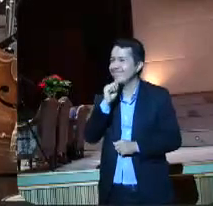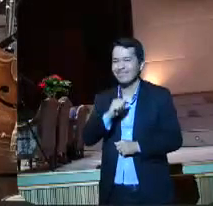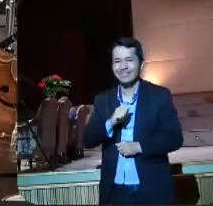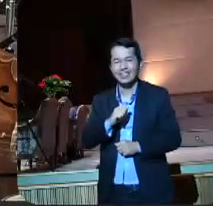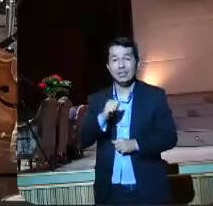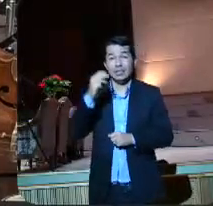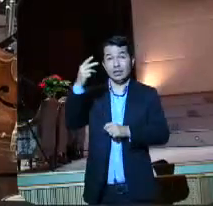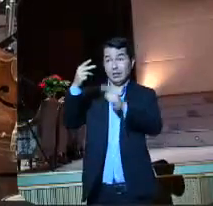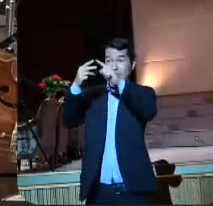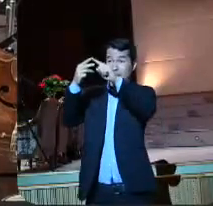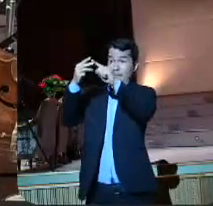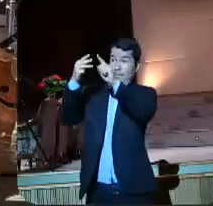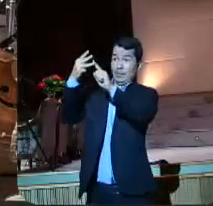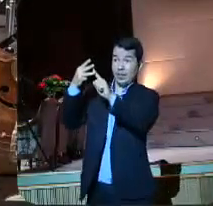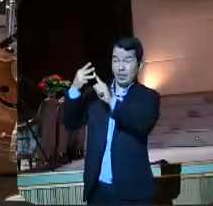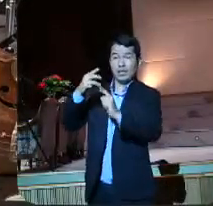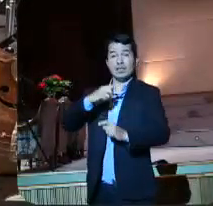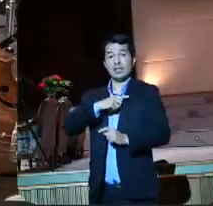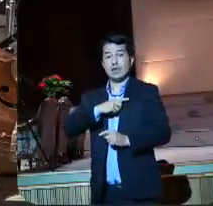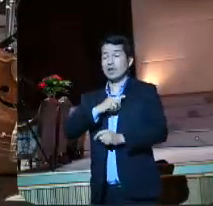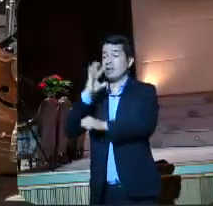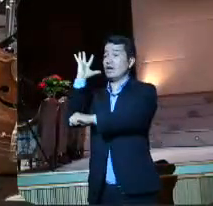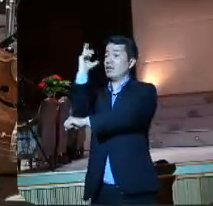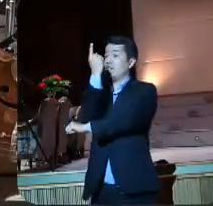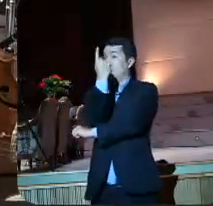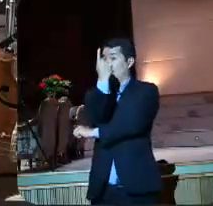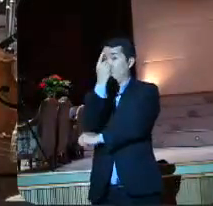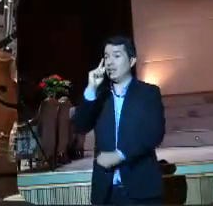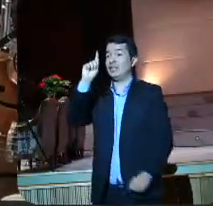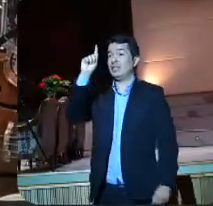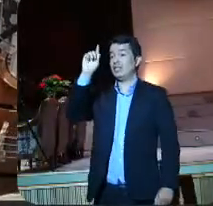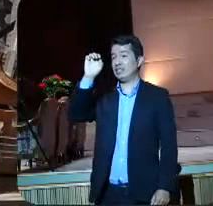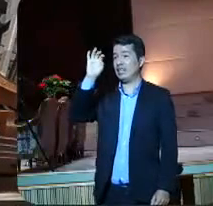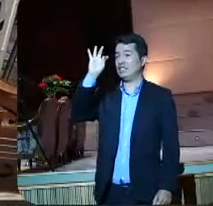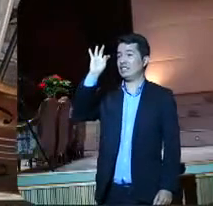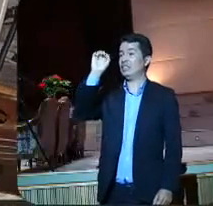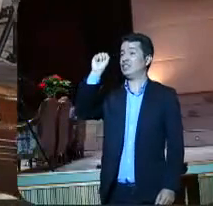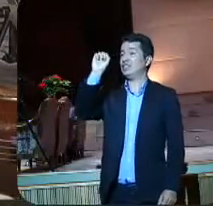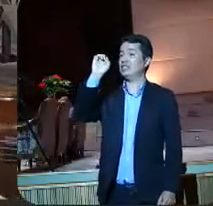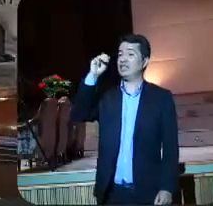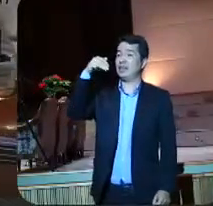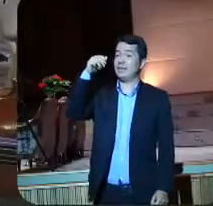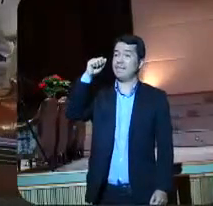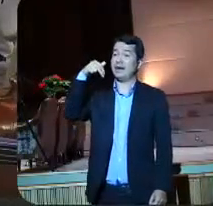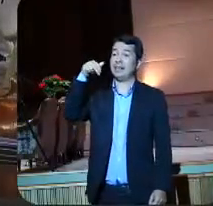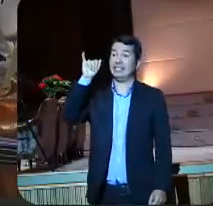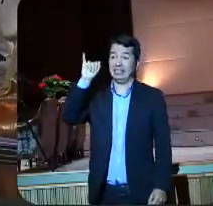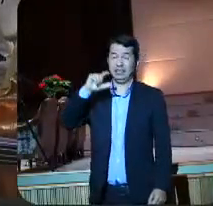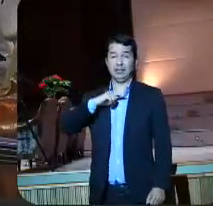vai acontecer no jardim de Getsêmani. E então Jesus leva os seus discípulos, não